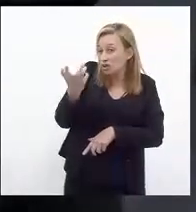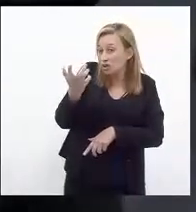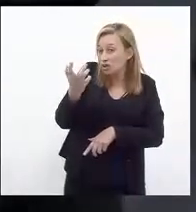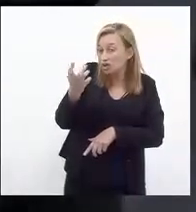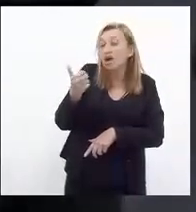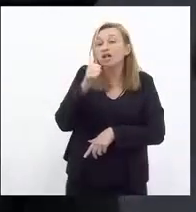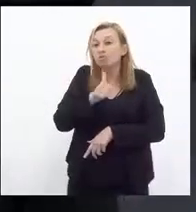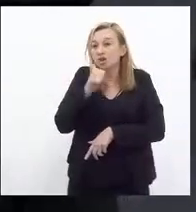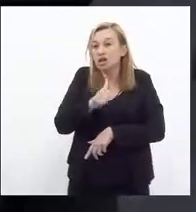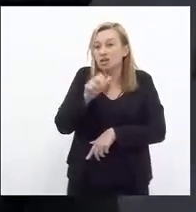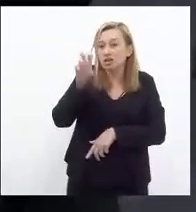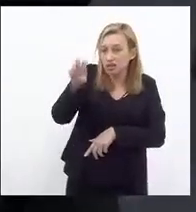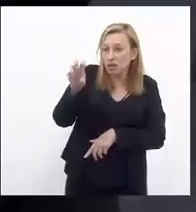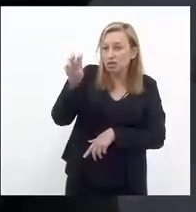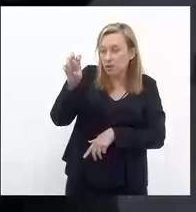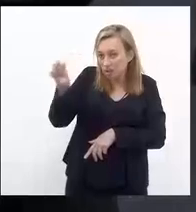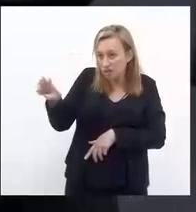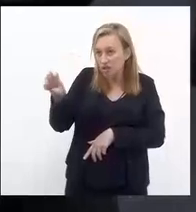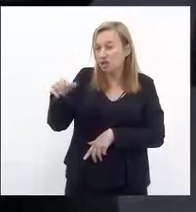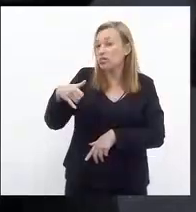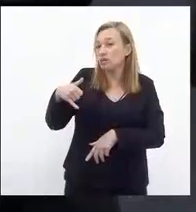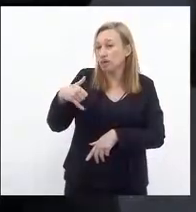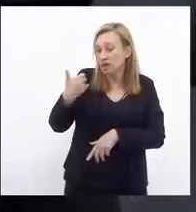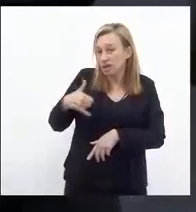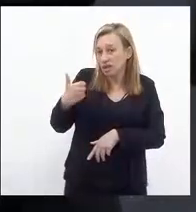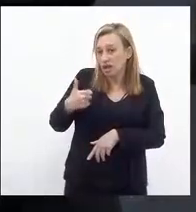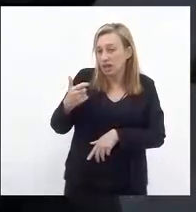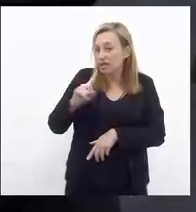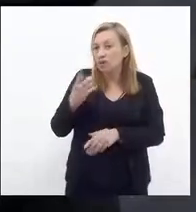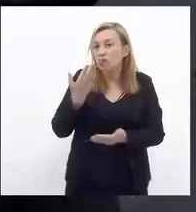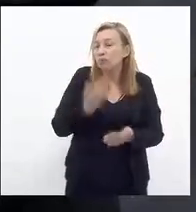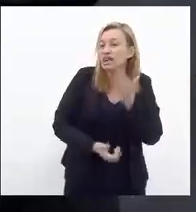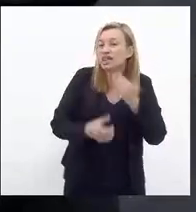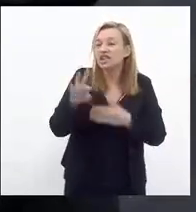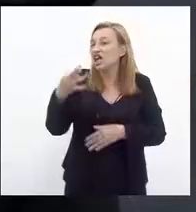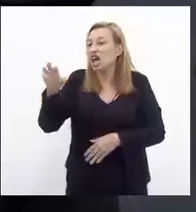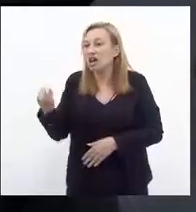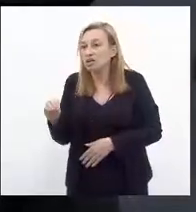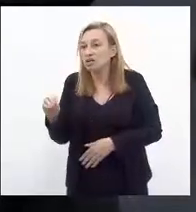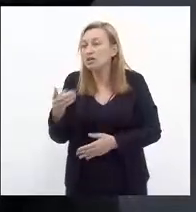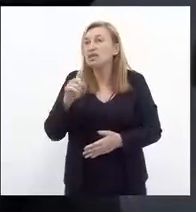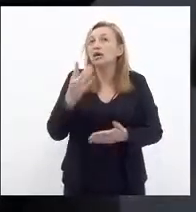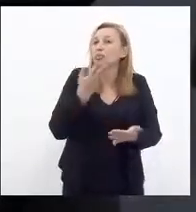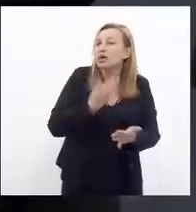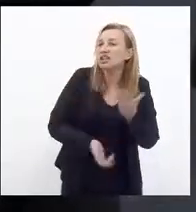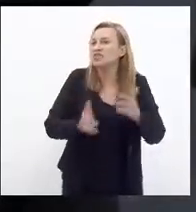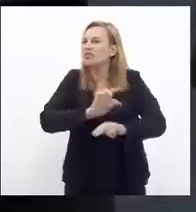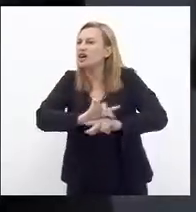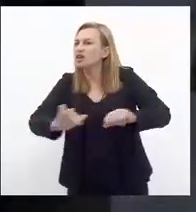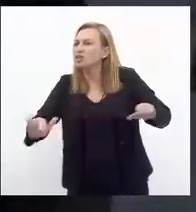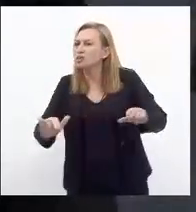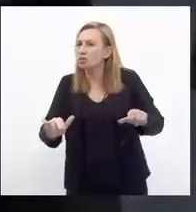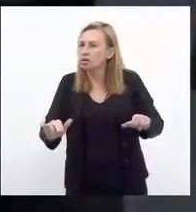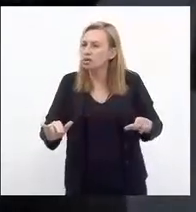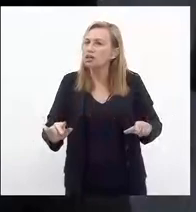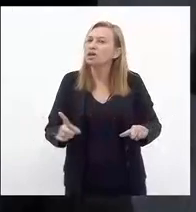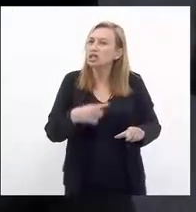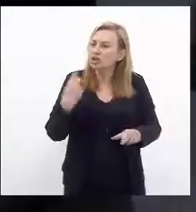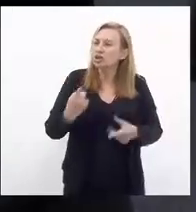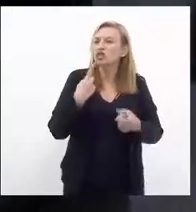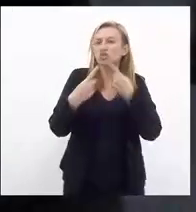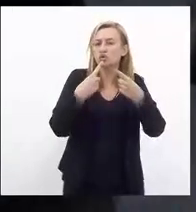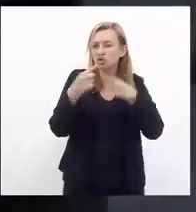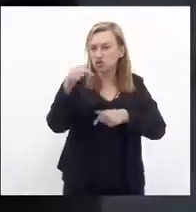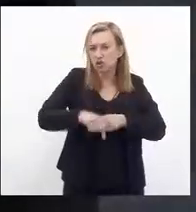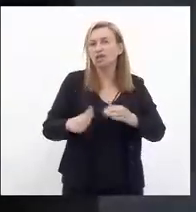aposentar as mulheres com 55 anos não p triênio e não tem várias coisas que nós